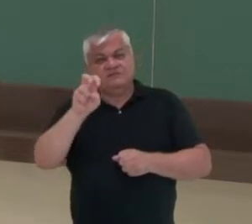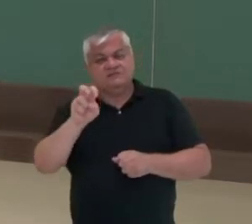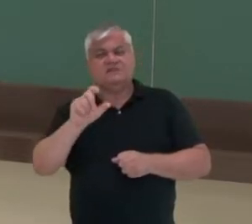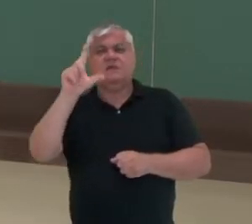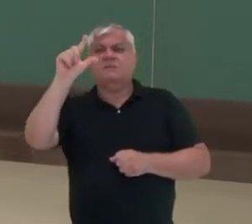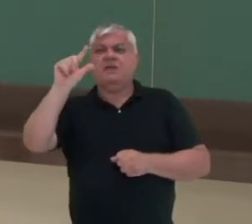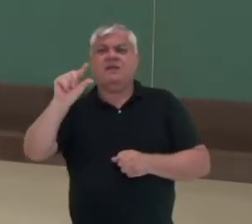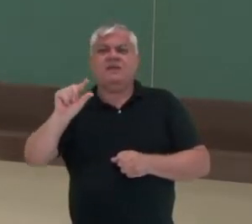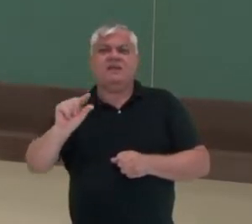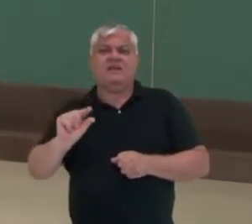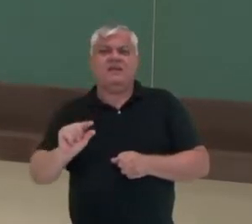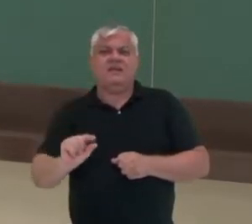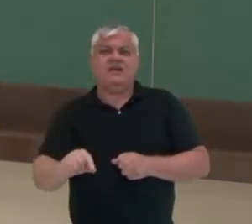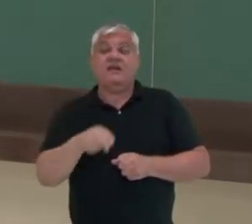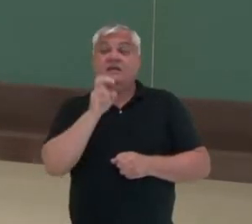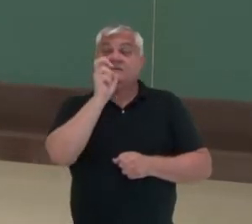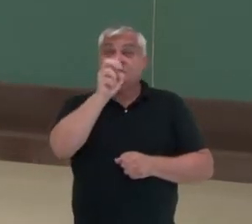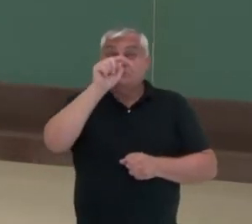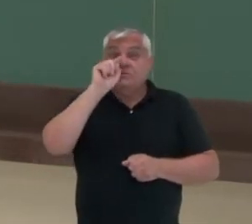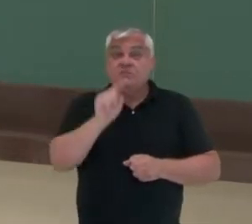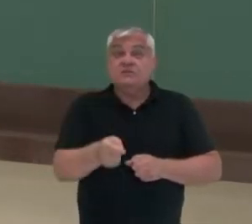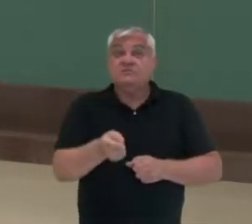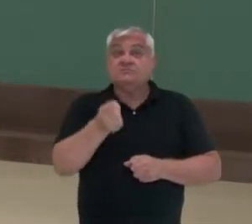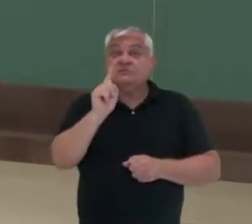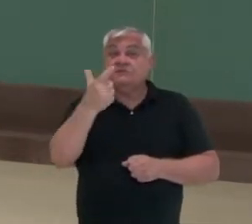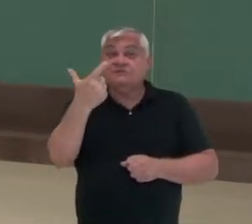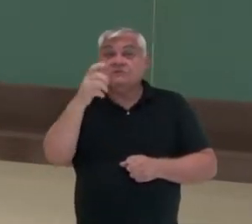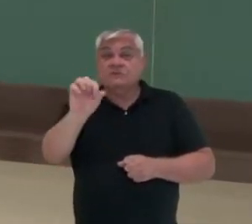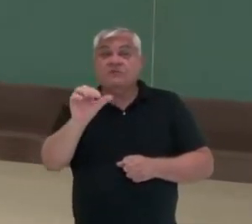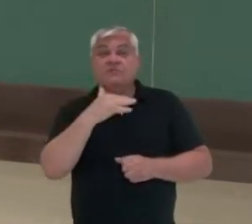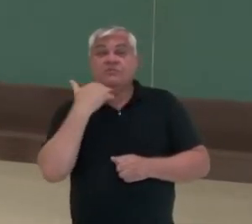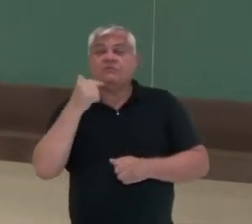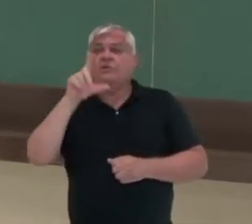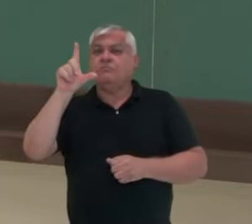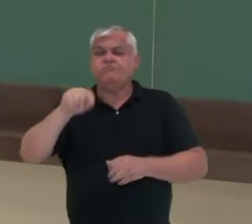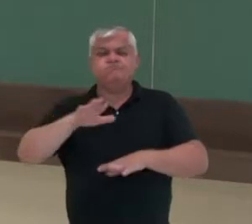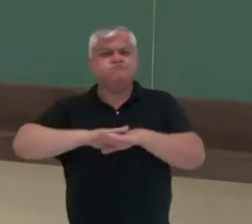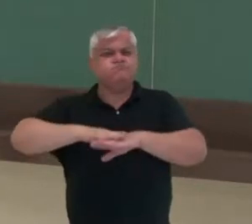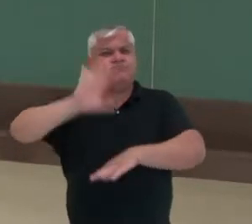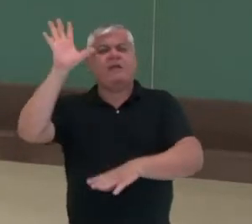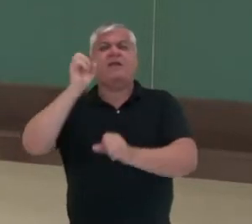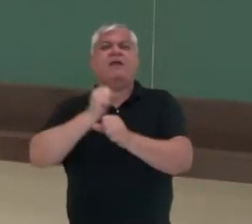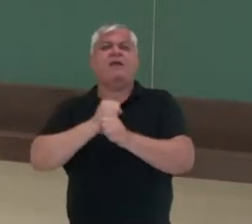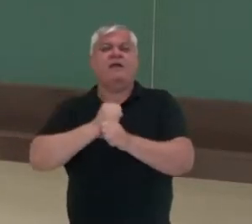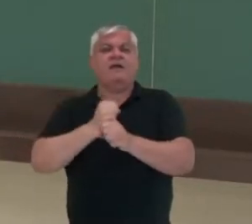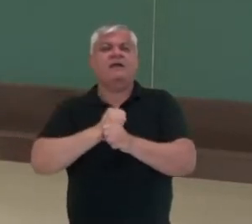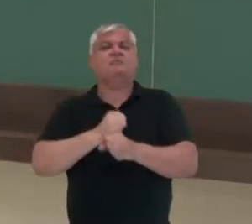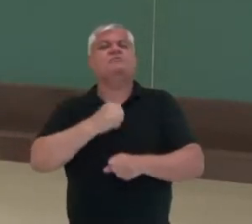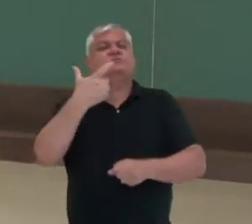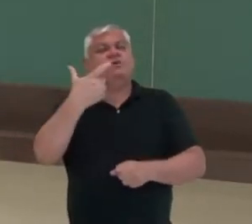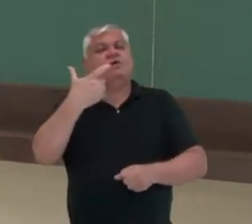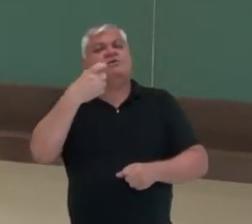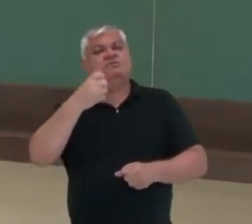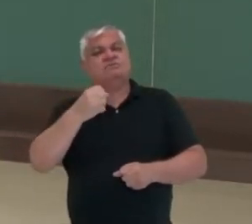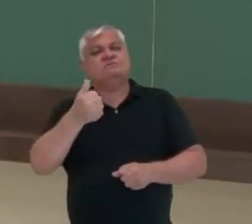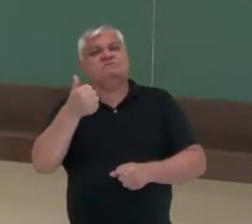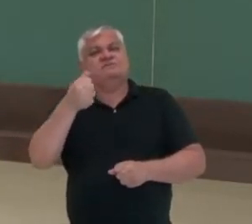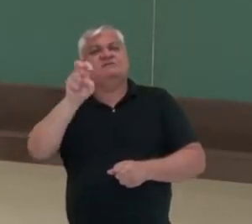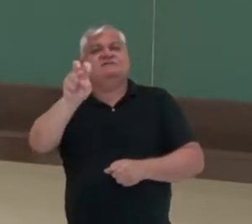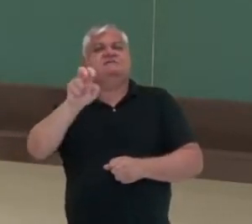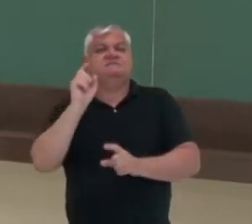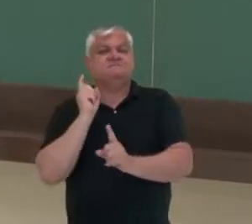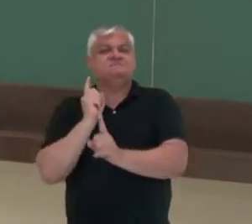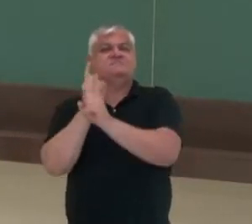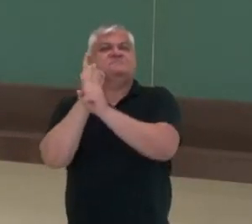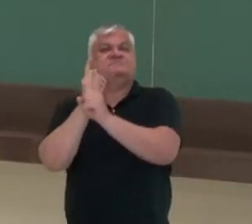foi do quê? De 5.129 mortes, tá? Então, foi aí que teve a maior queda. Então, analisando o gráfico, a gente